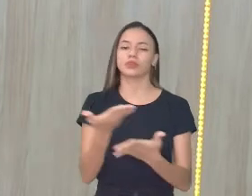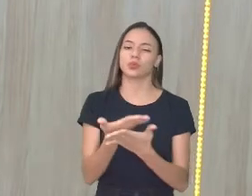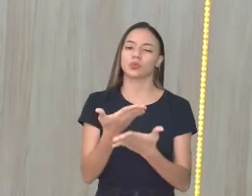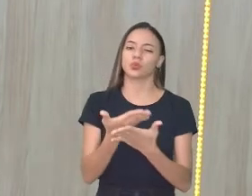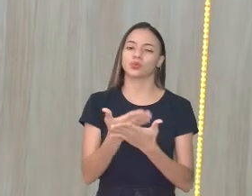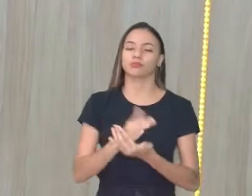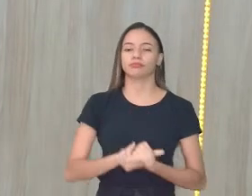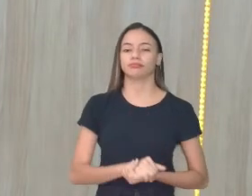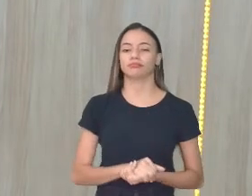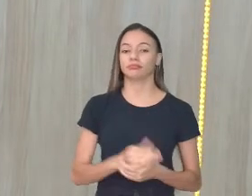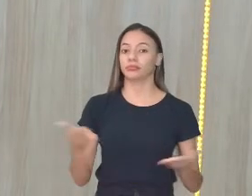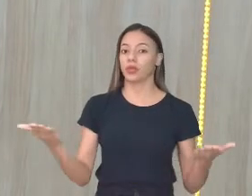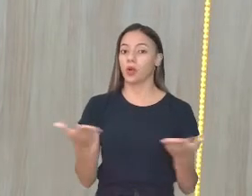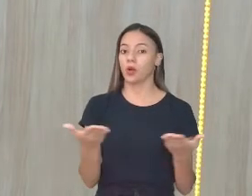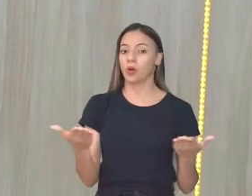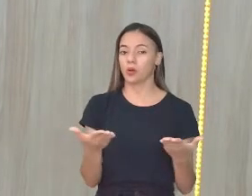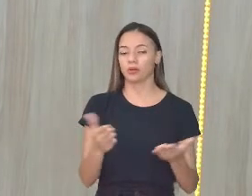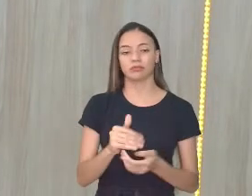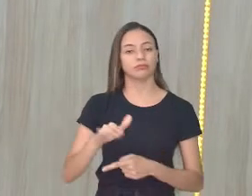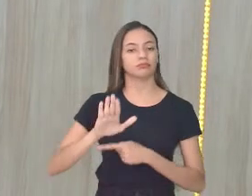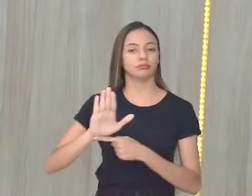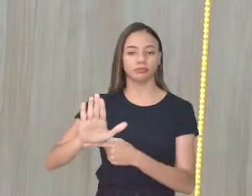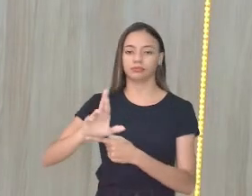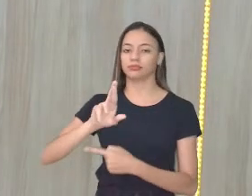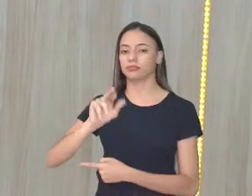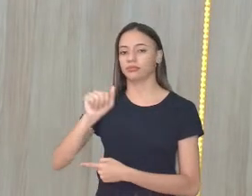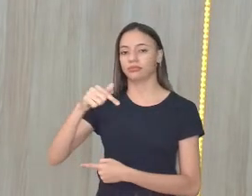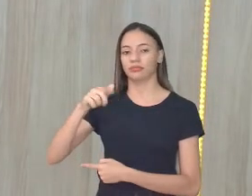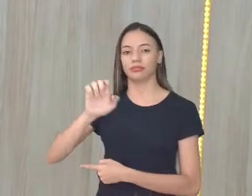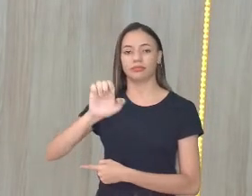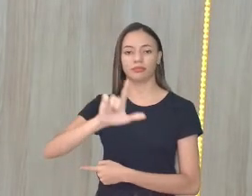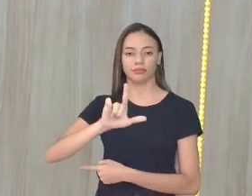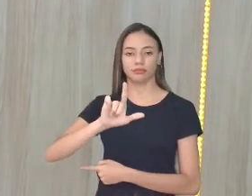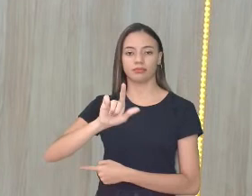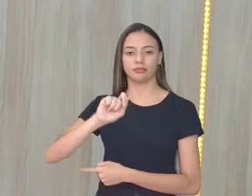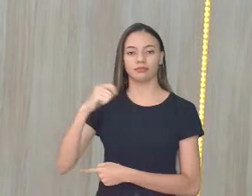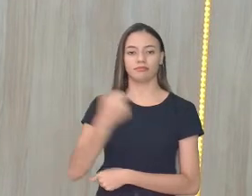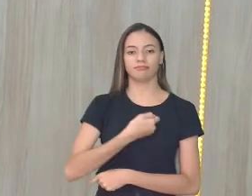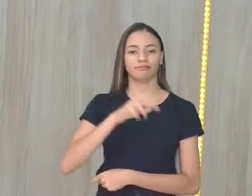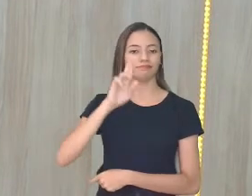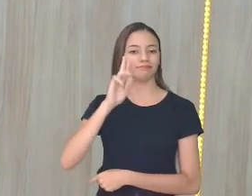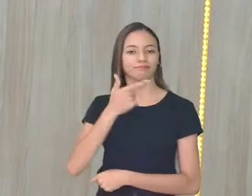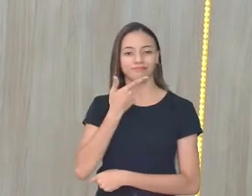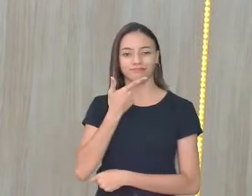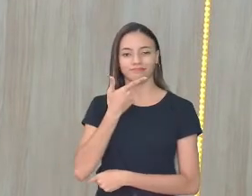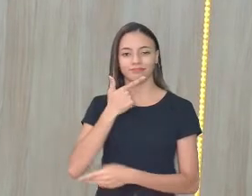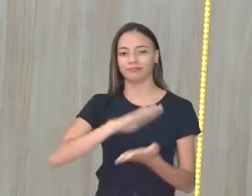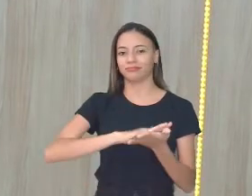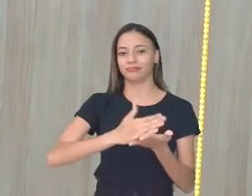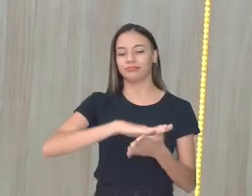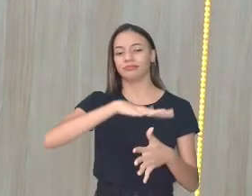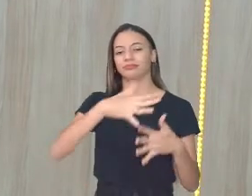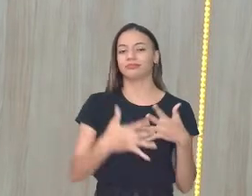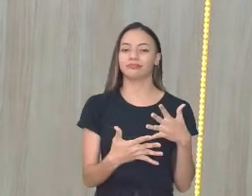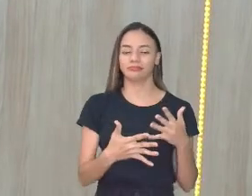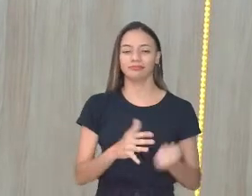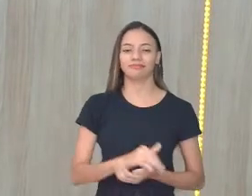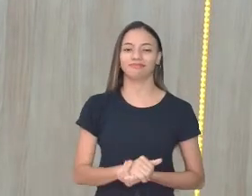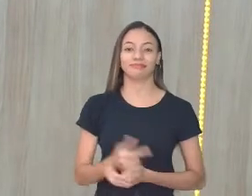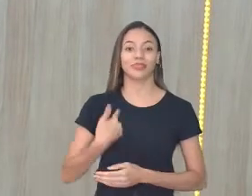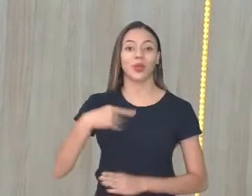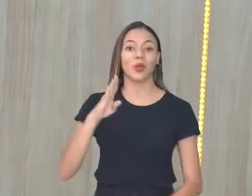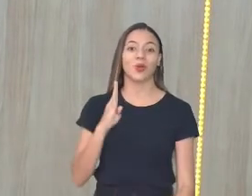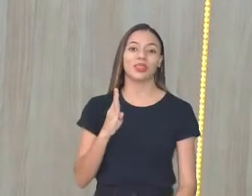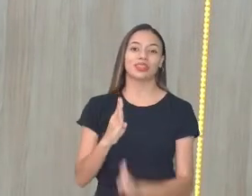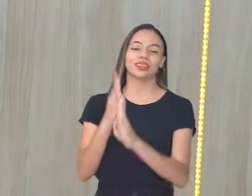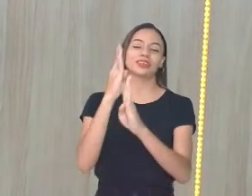estudos. Hoje nós contamos com a ajuda da Raquel aqui do lado, ó. Raquel, que eu